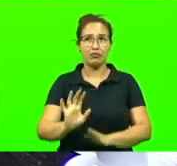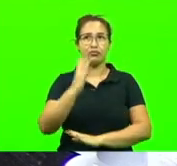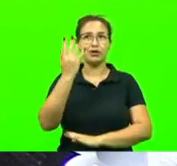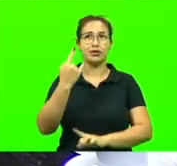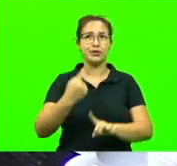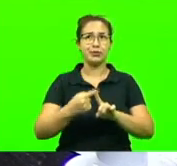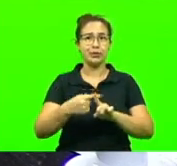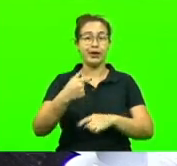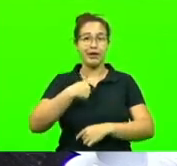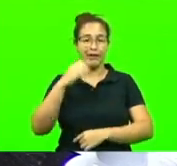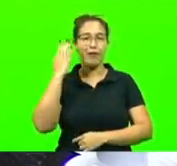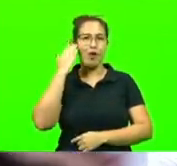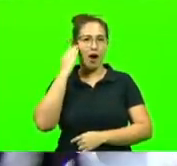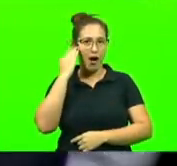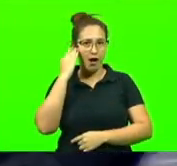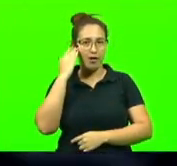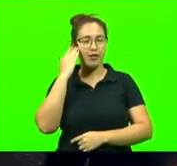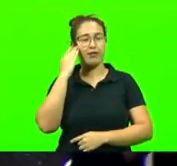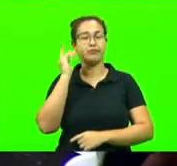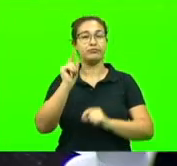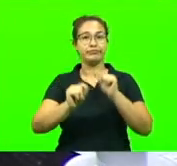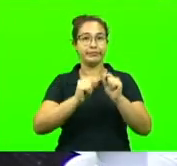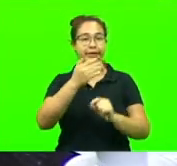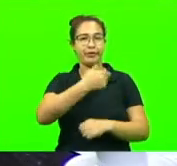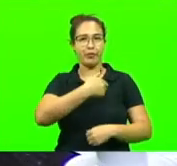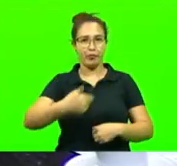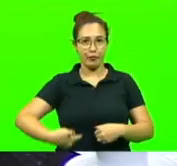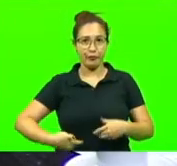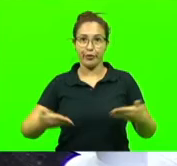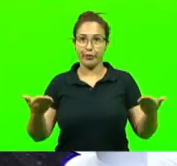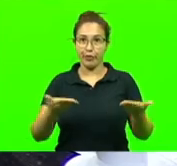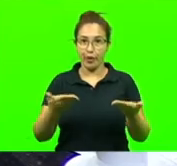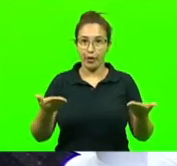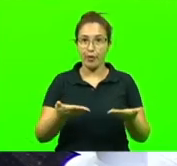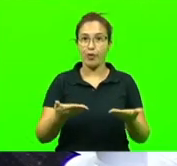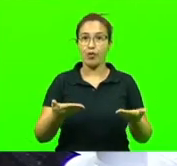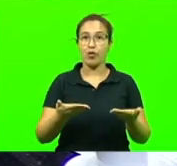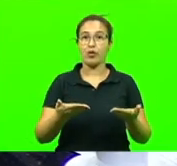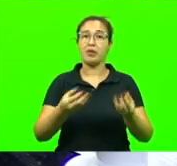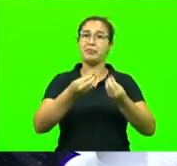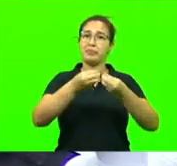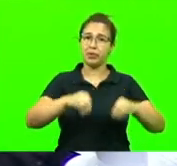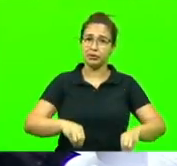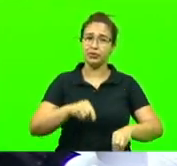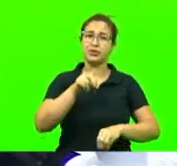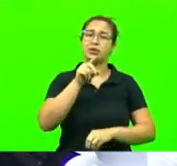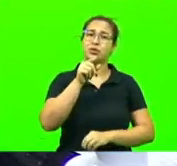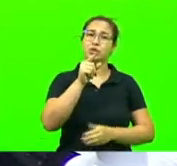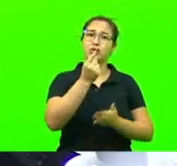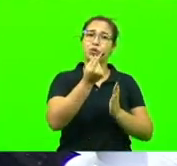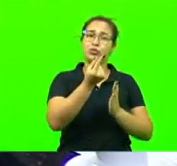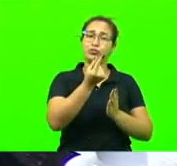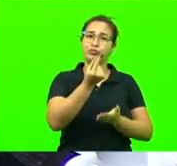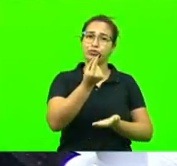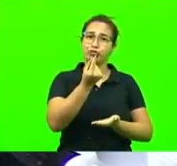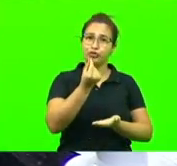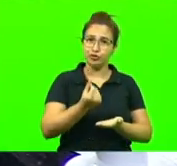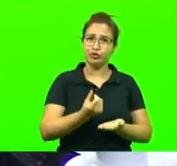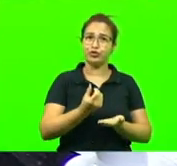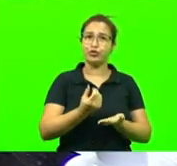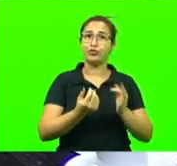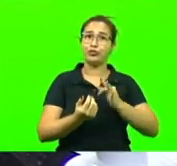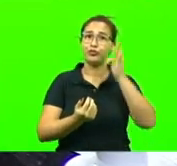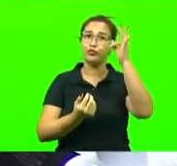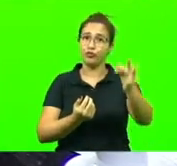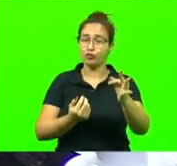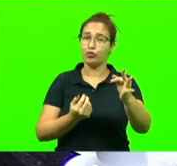meu entendimento, o governo atual está comprometendo a receita do governo que virá, já que o Plano